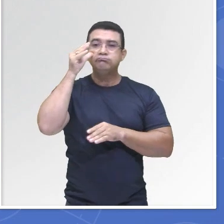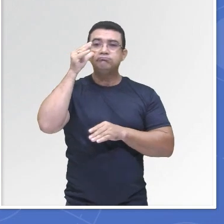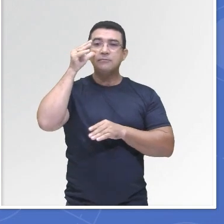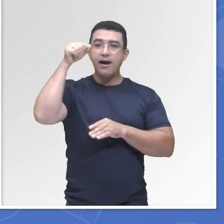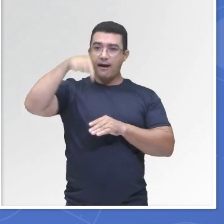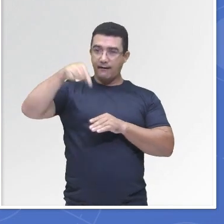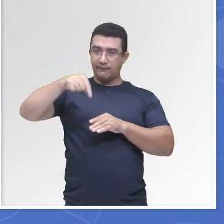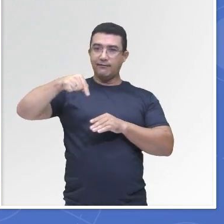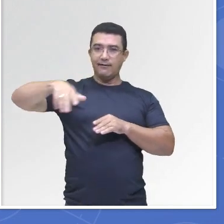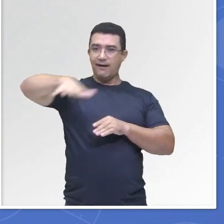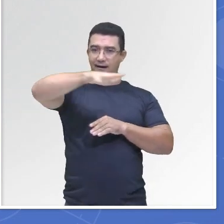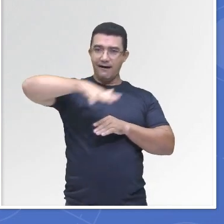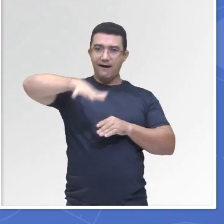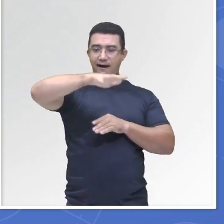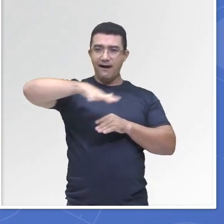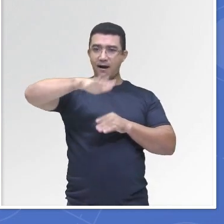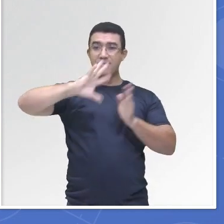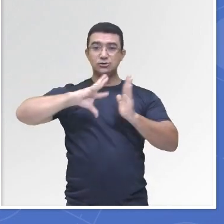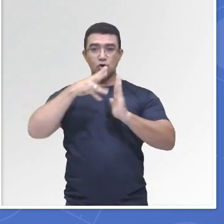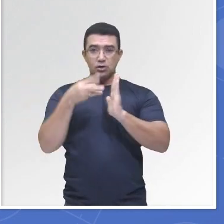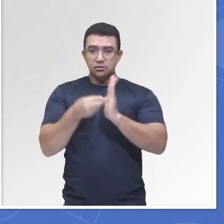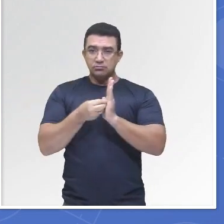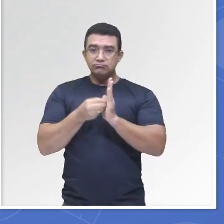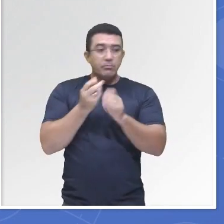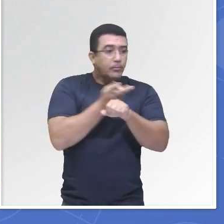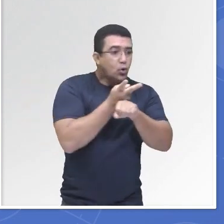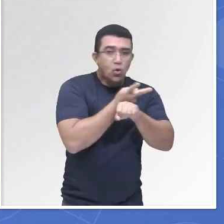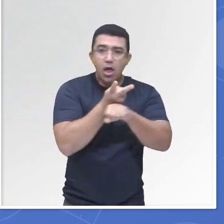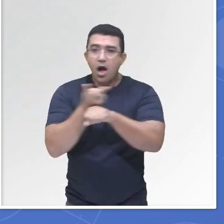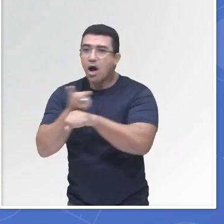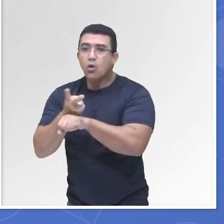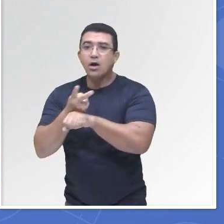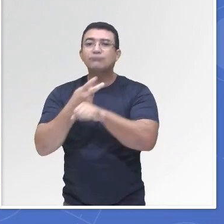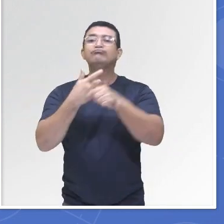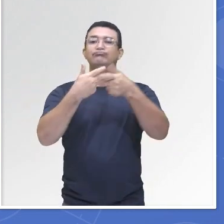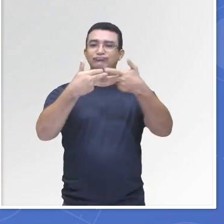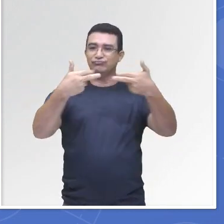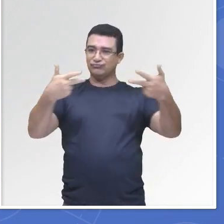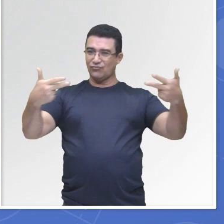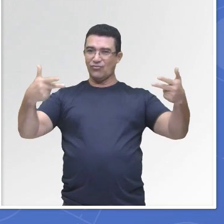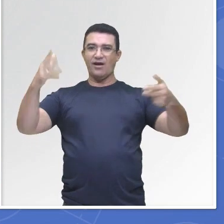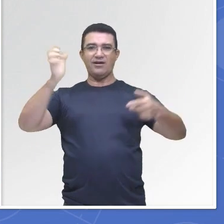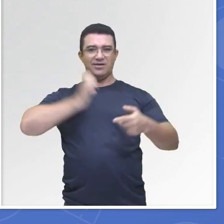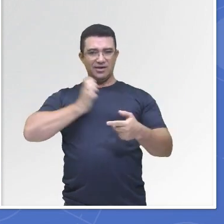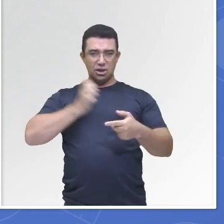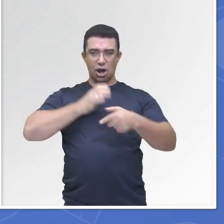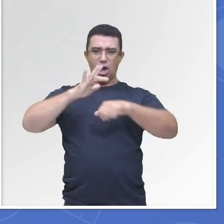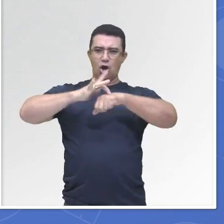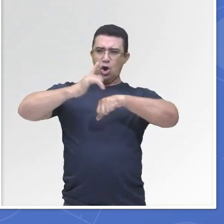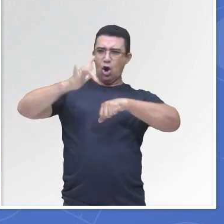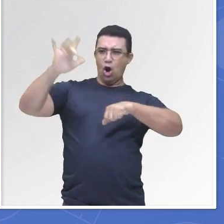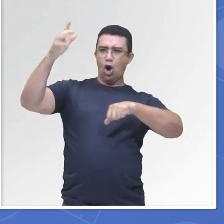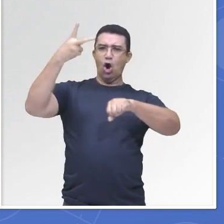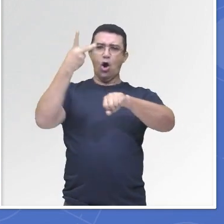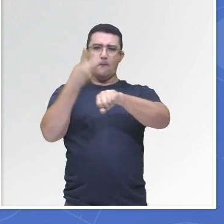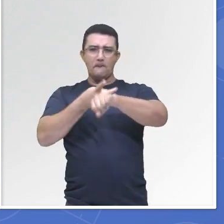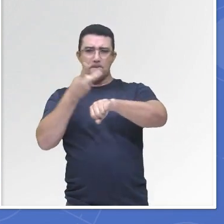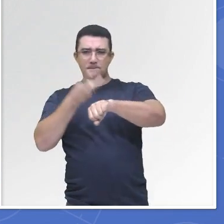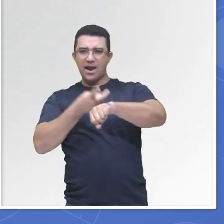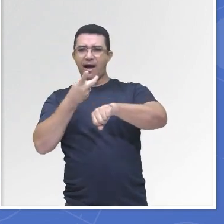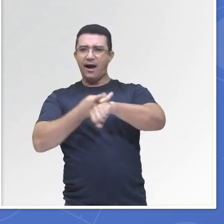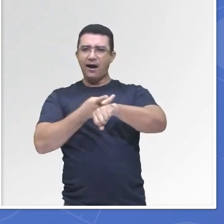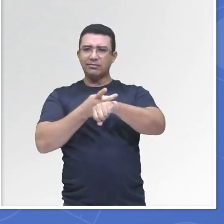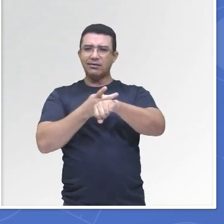nesse território. Atrás de quê, meus queridos? De riquezas. A intenção dos europeus era explorar